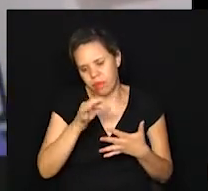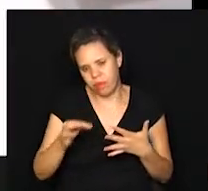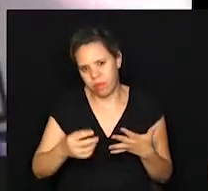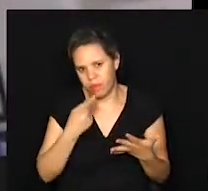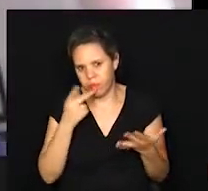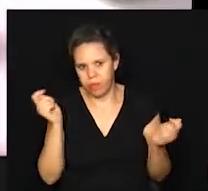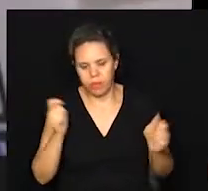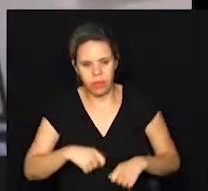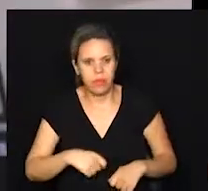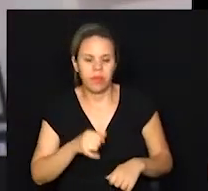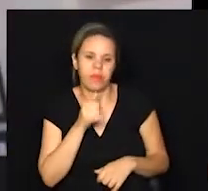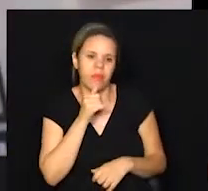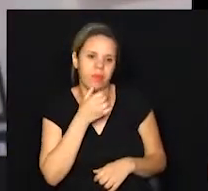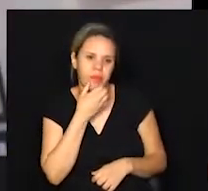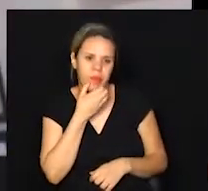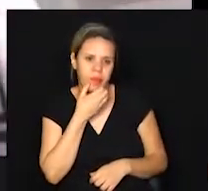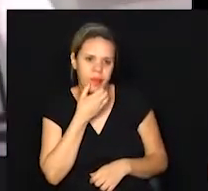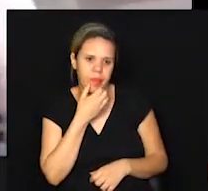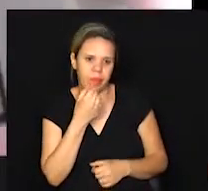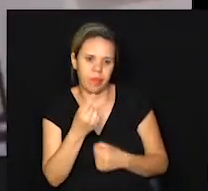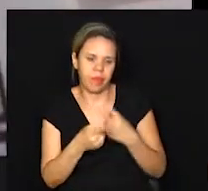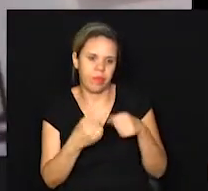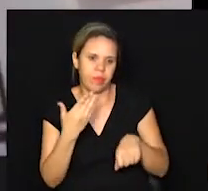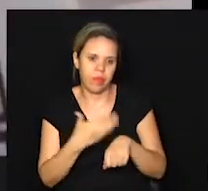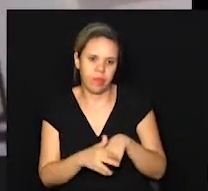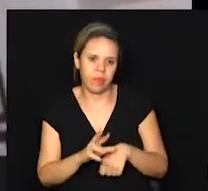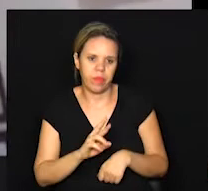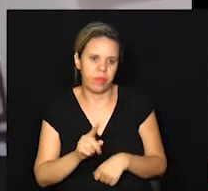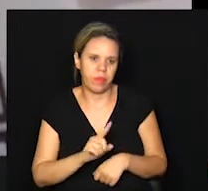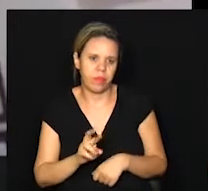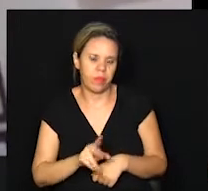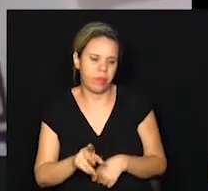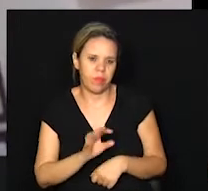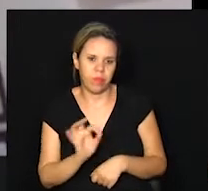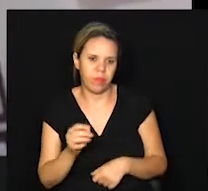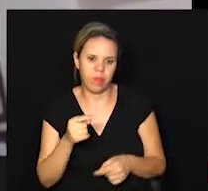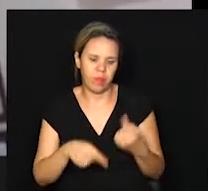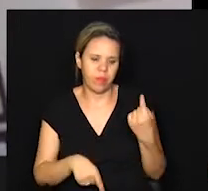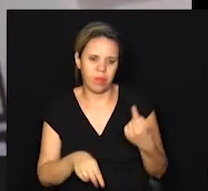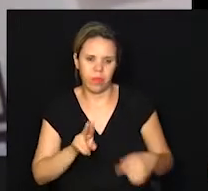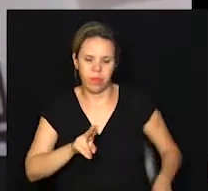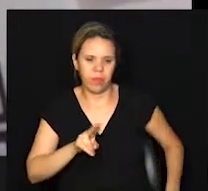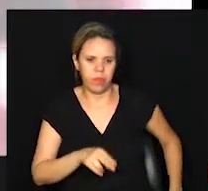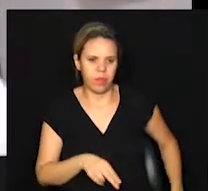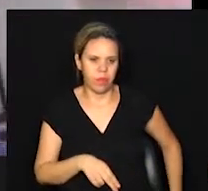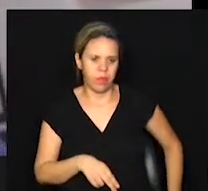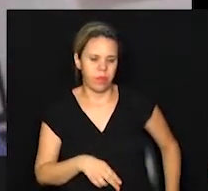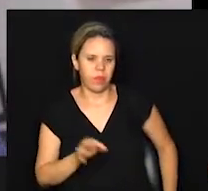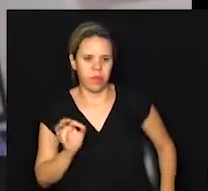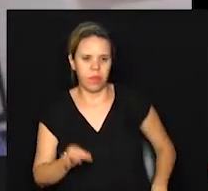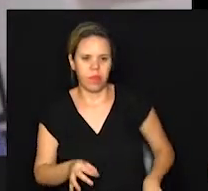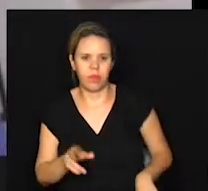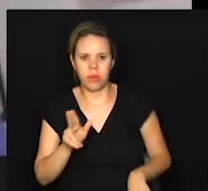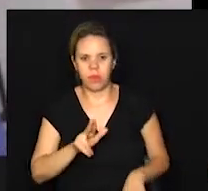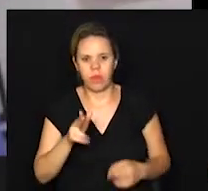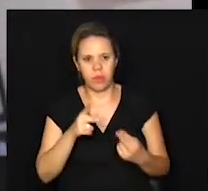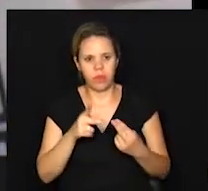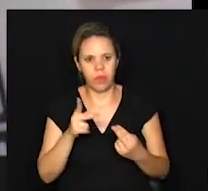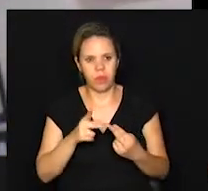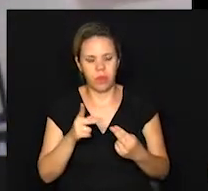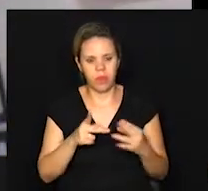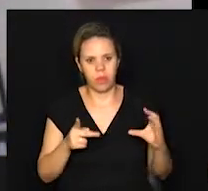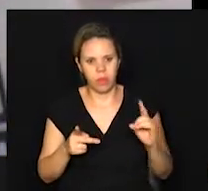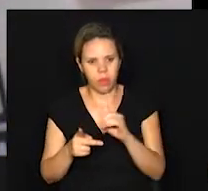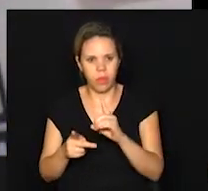tais como, por exemplo, algumas práticas não muito usuais da Universidade Paulista, e principalmente desse